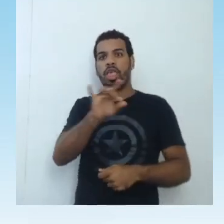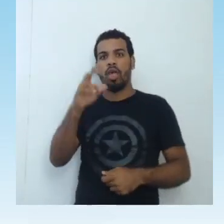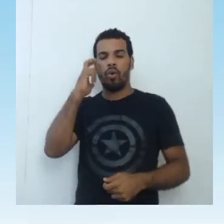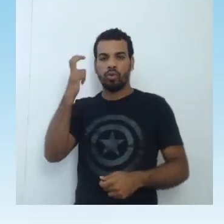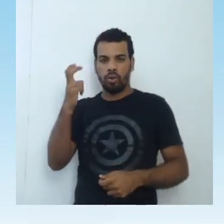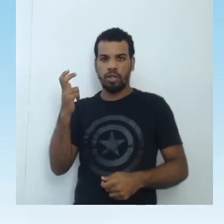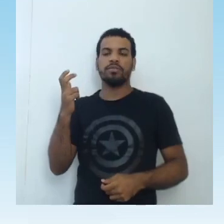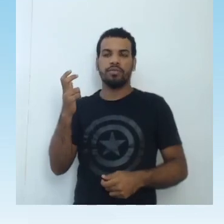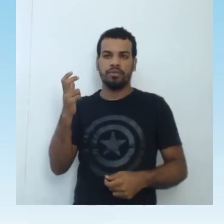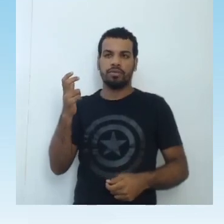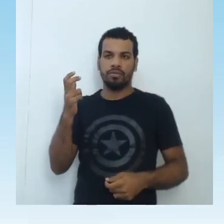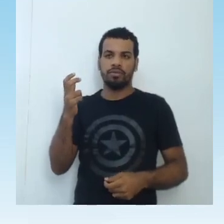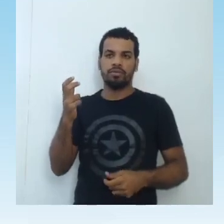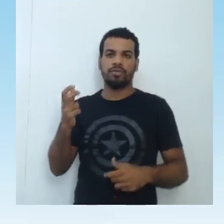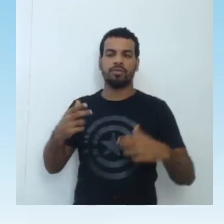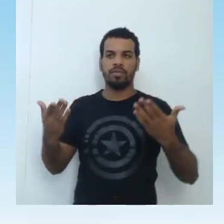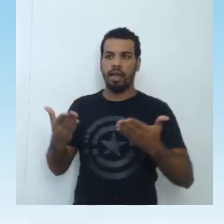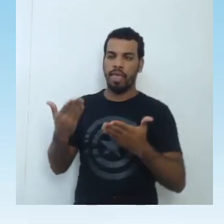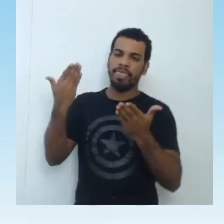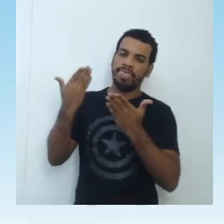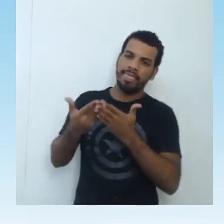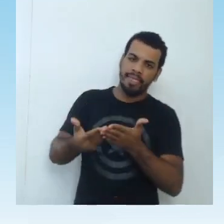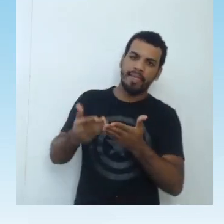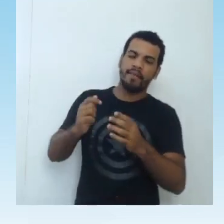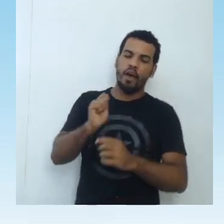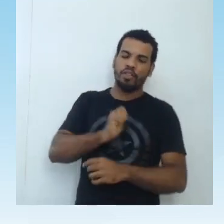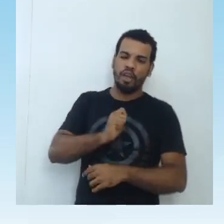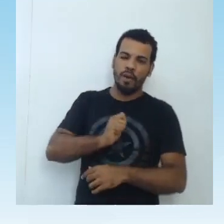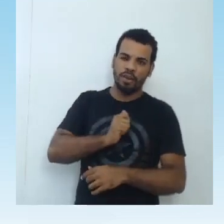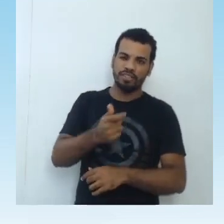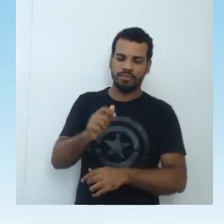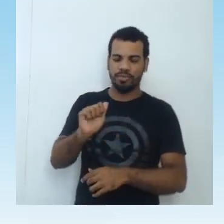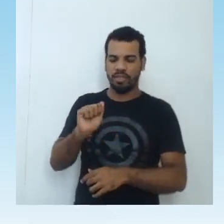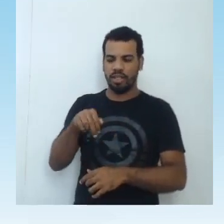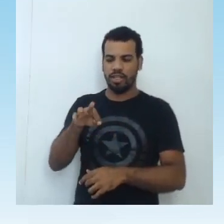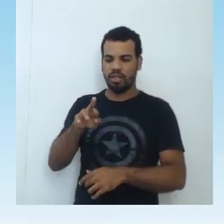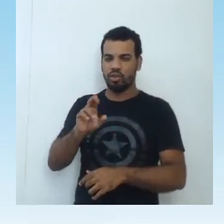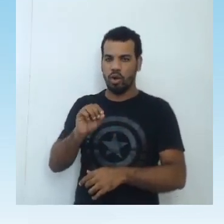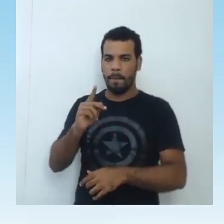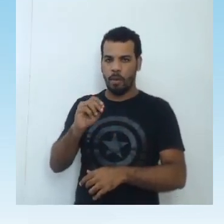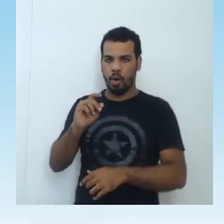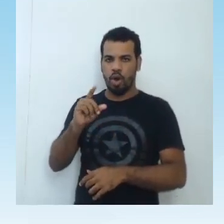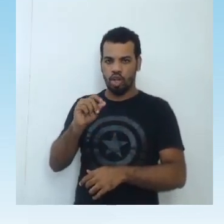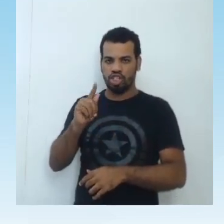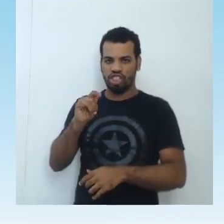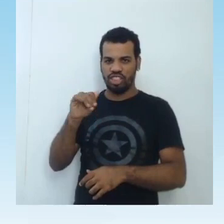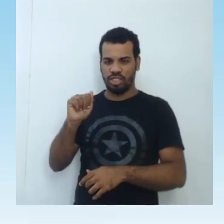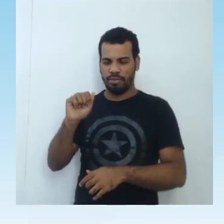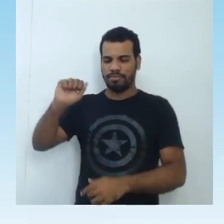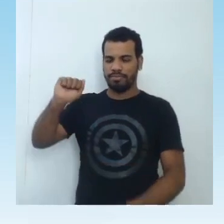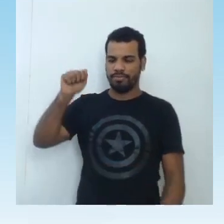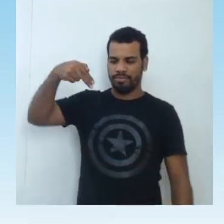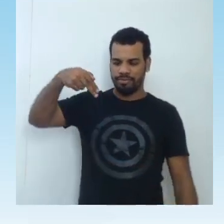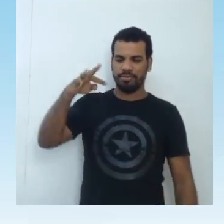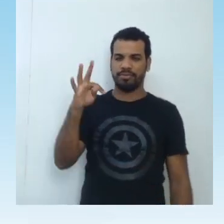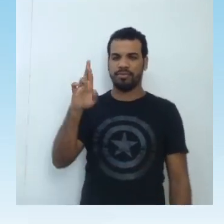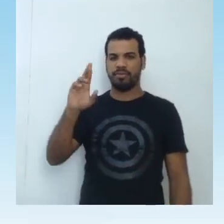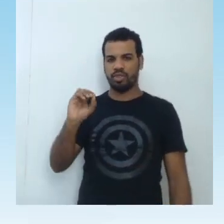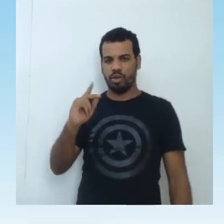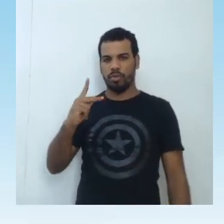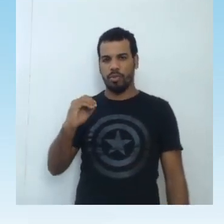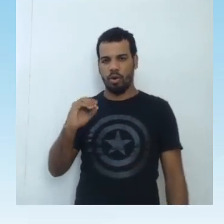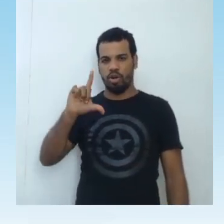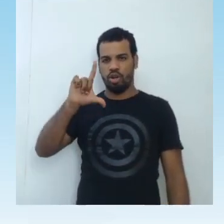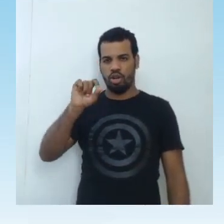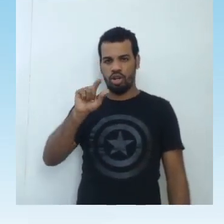cultura, que é aí a base de estudo da antropologia, por exemplo, que é uma das ciências sociais, para que a gente possa estar de boas respondendo